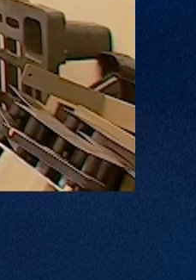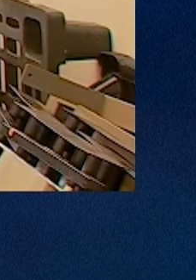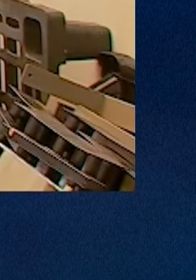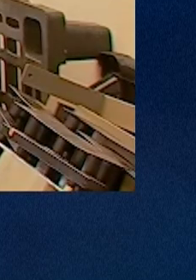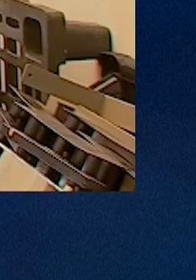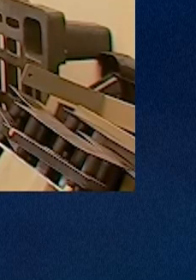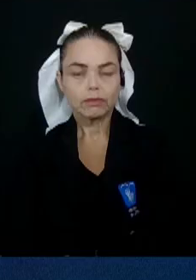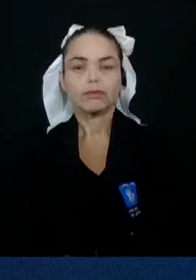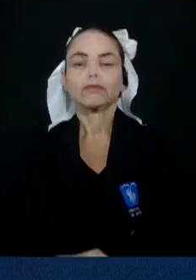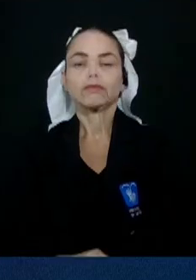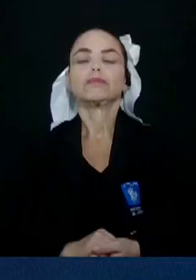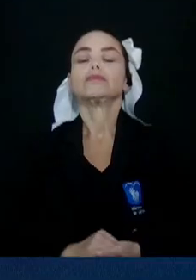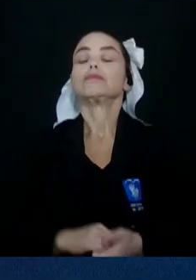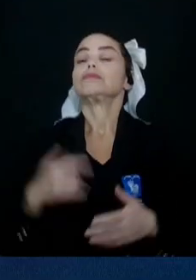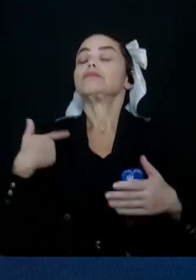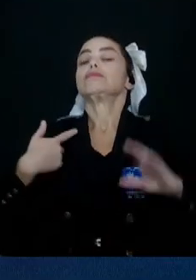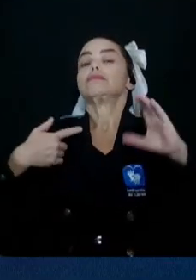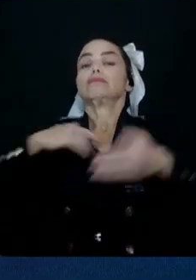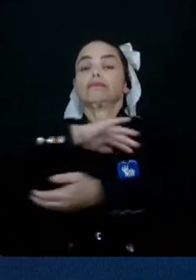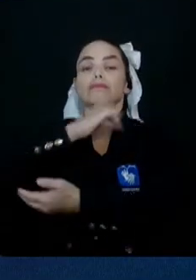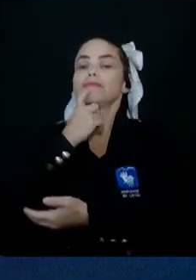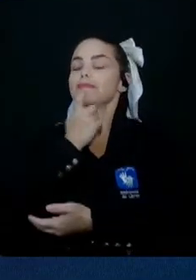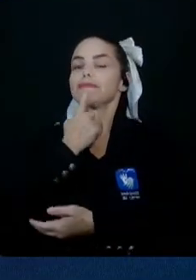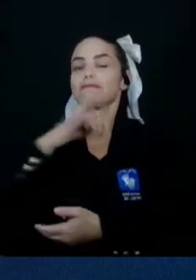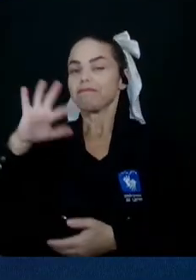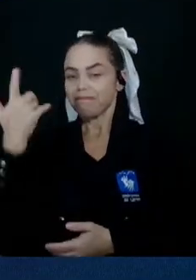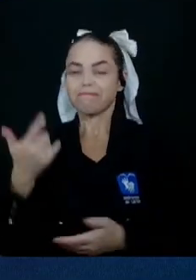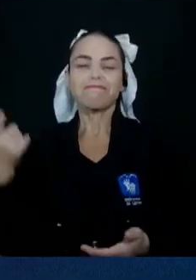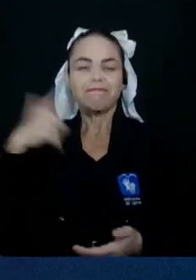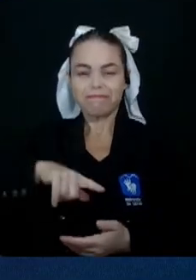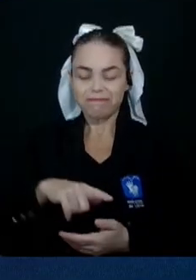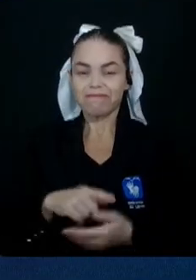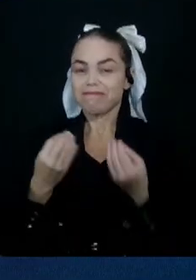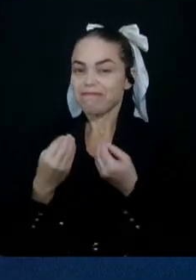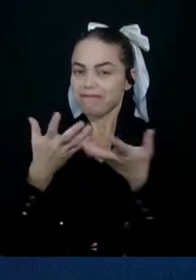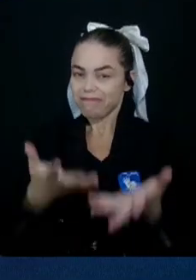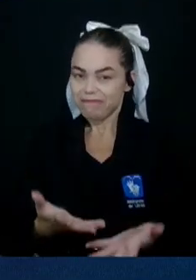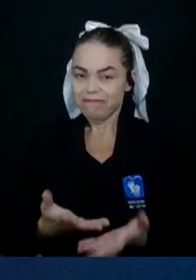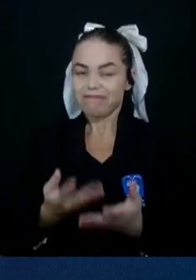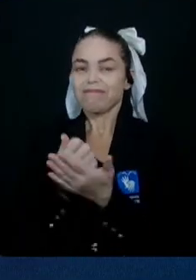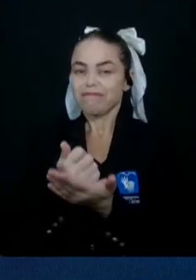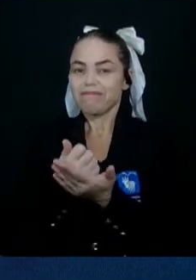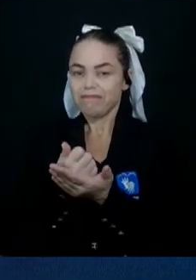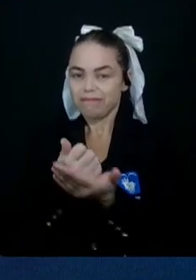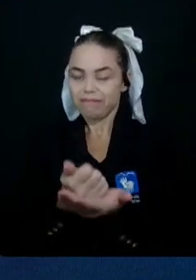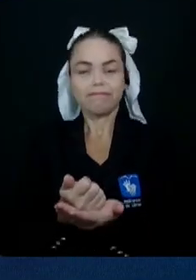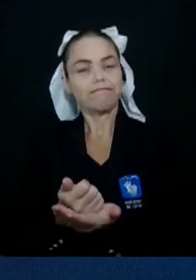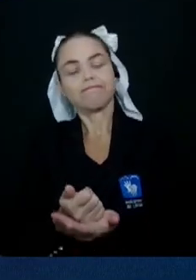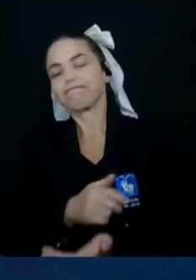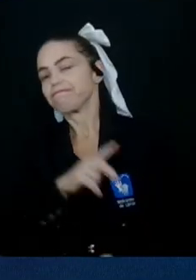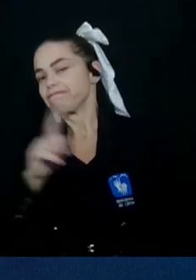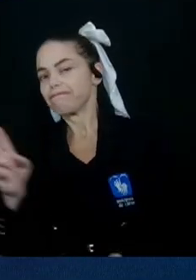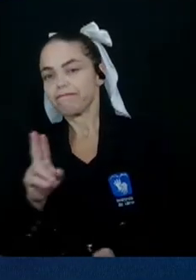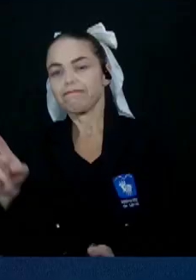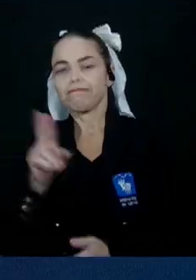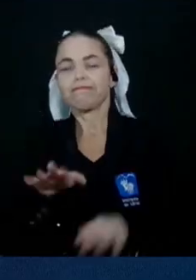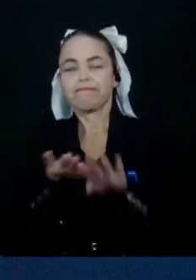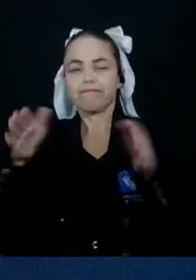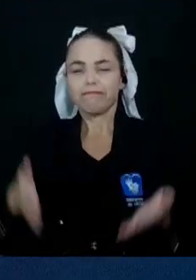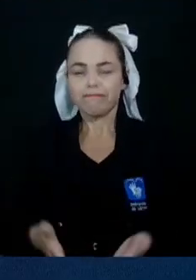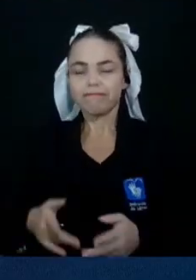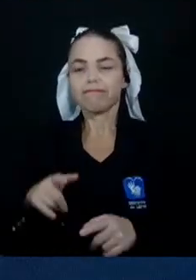a Câmara Municipal realizou mais uma vez a doação de bens inservíveis, como mesas, cadeiras e